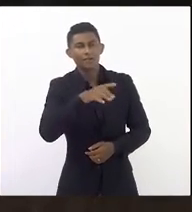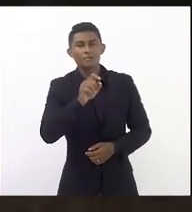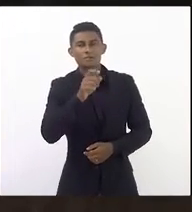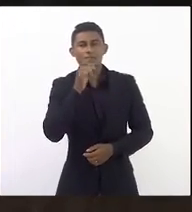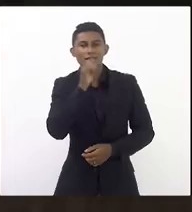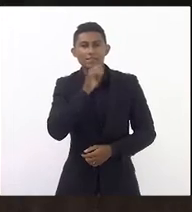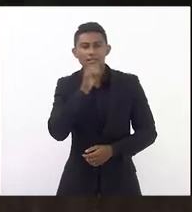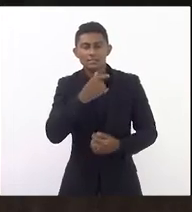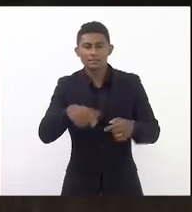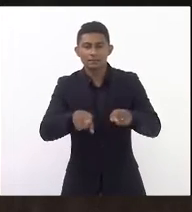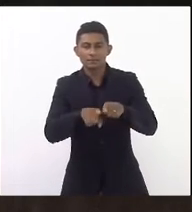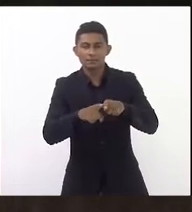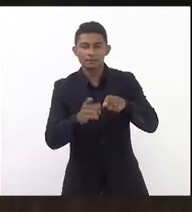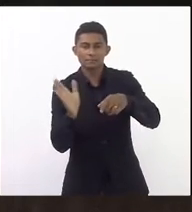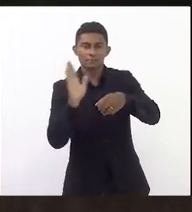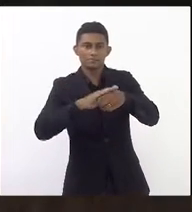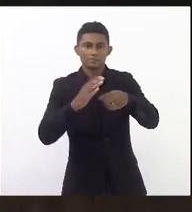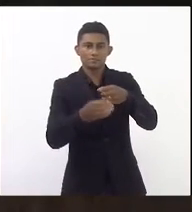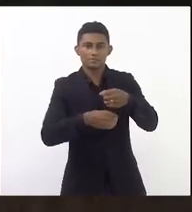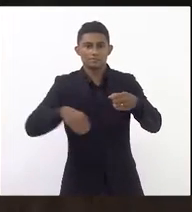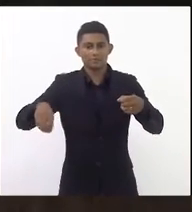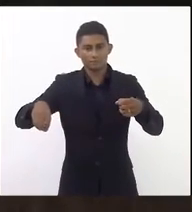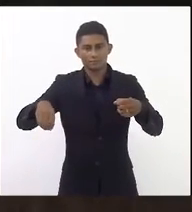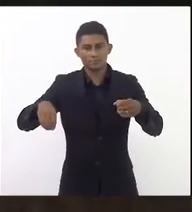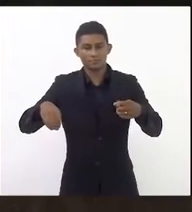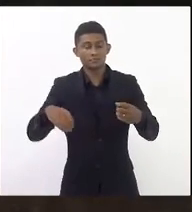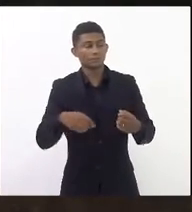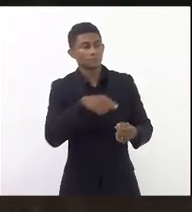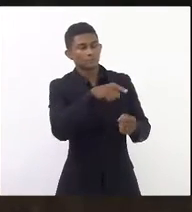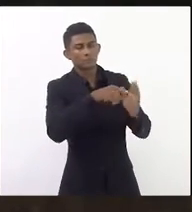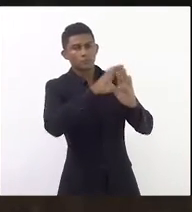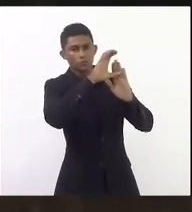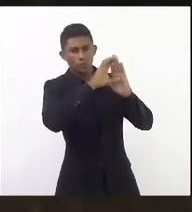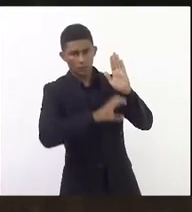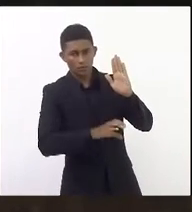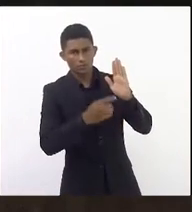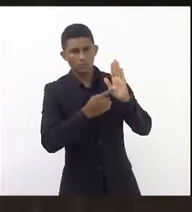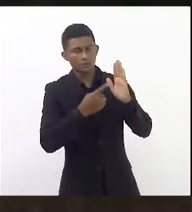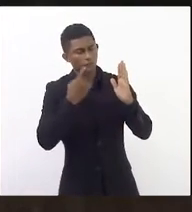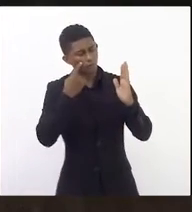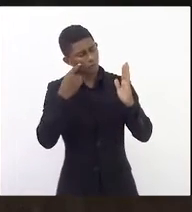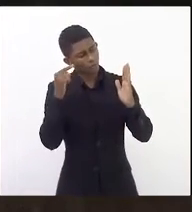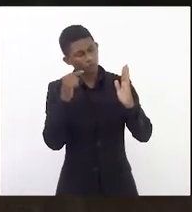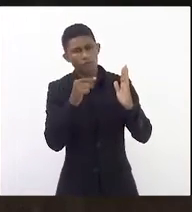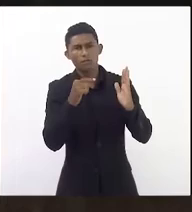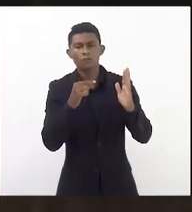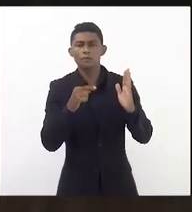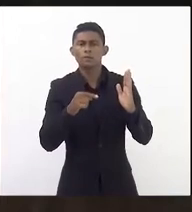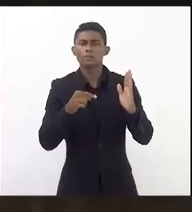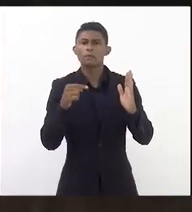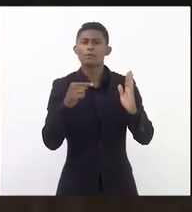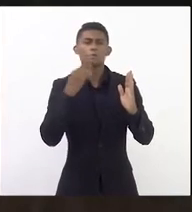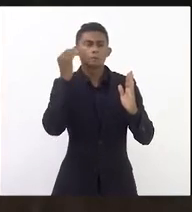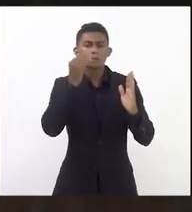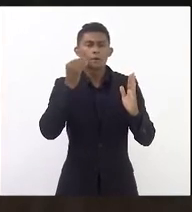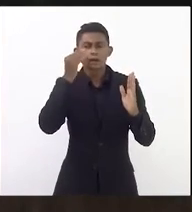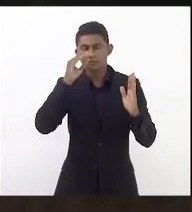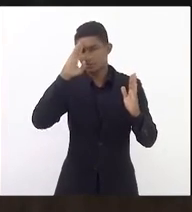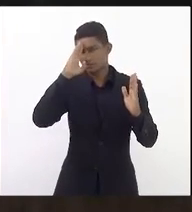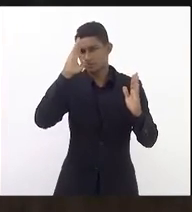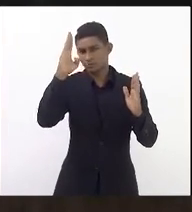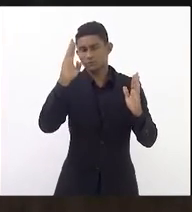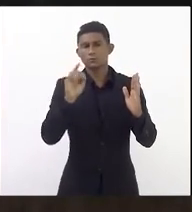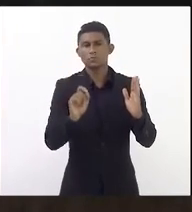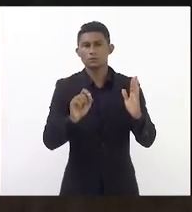saneamento básico. E, a partir da descrição do seu currículo também, observamos que as principais experiências são